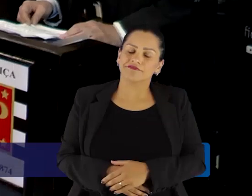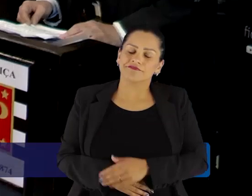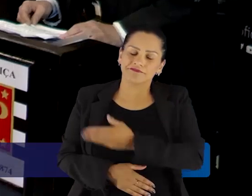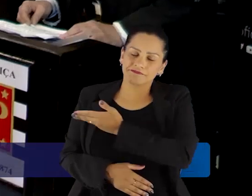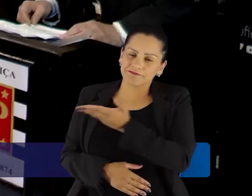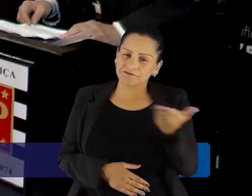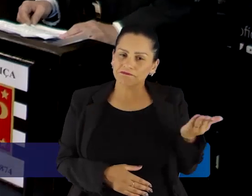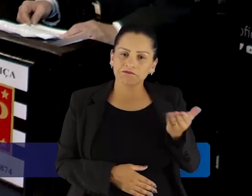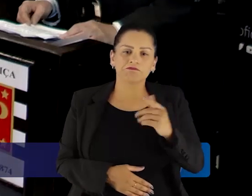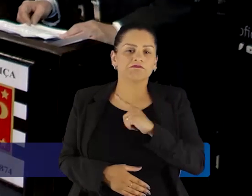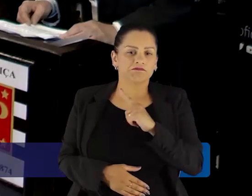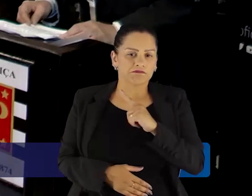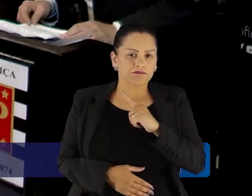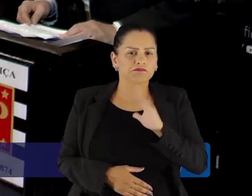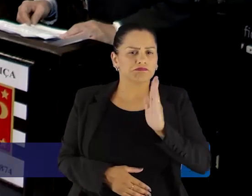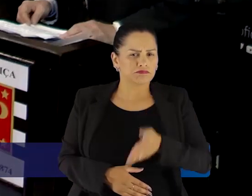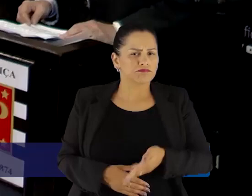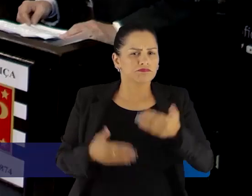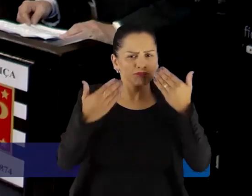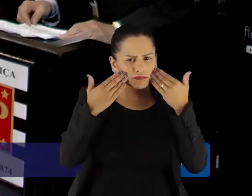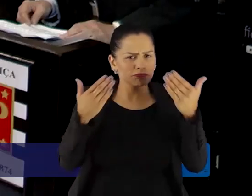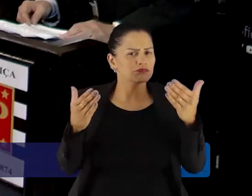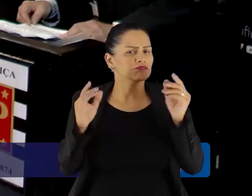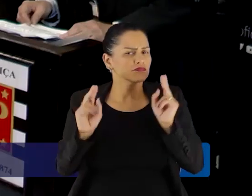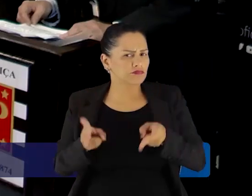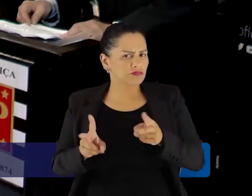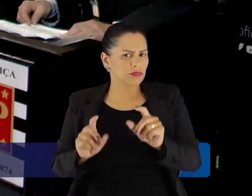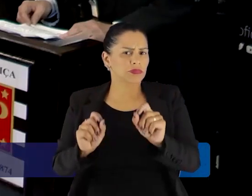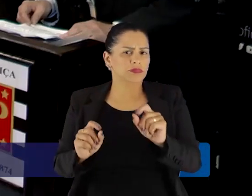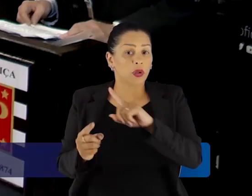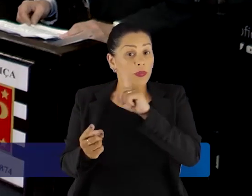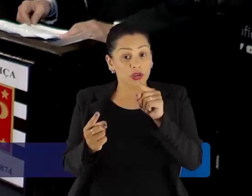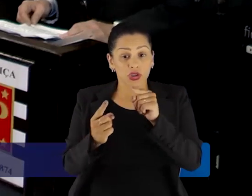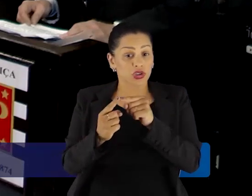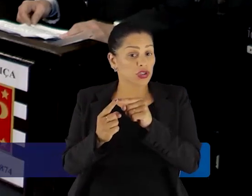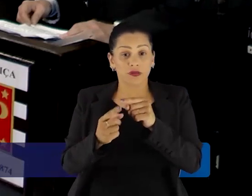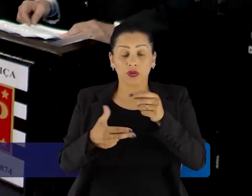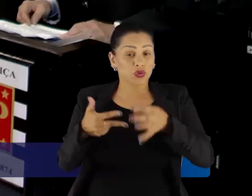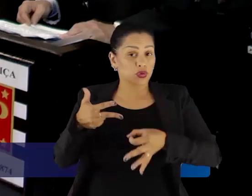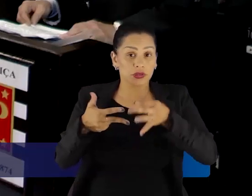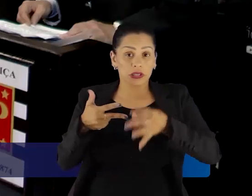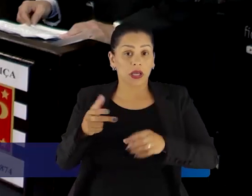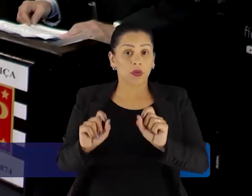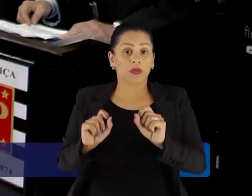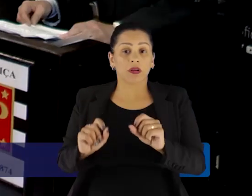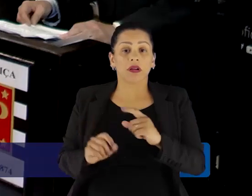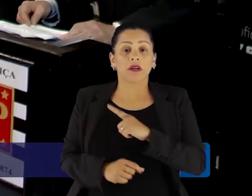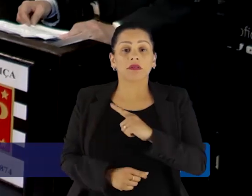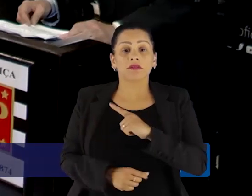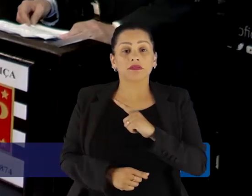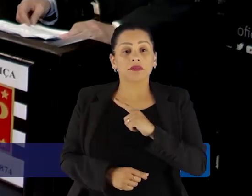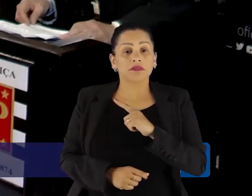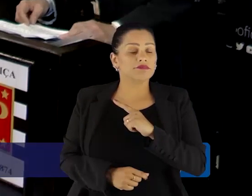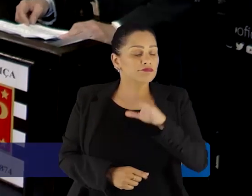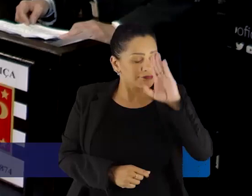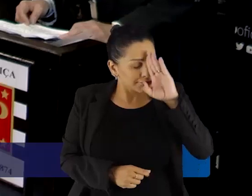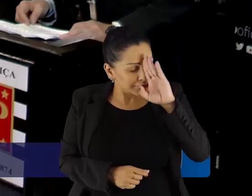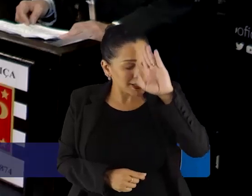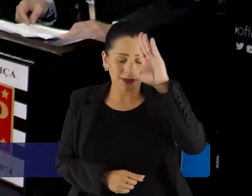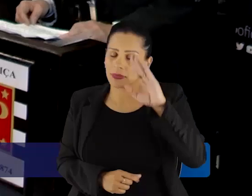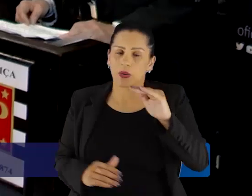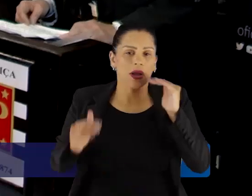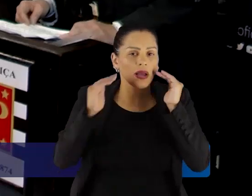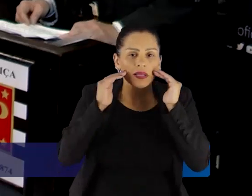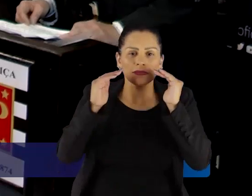tem tão bem destacado a missão do Poder Judiciário é garantido acima de tudo